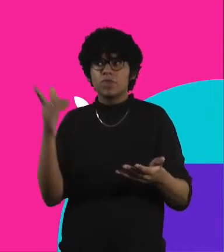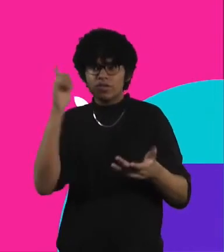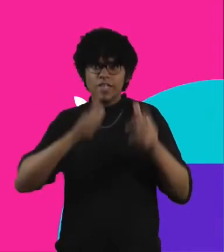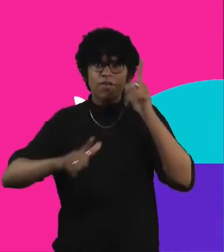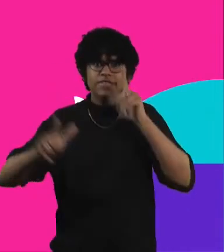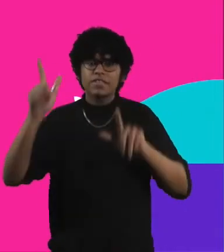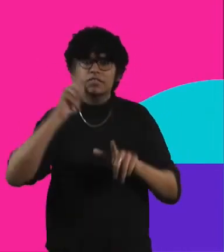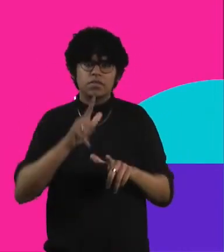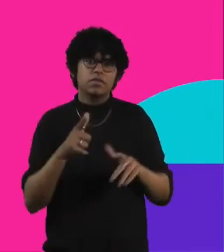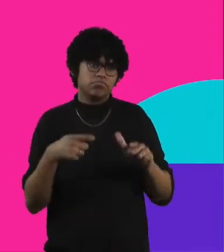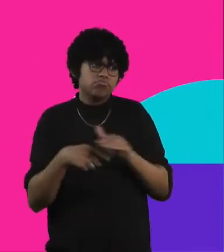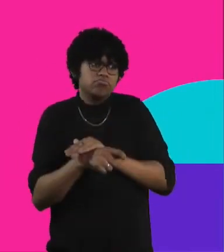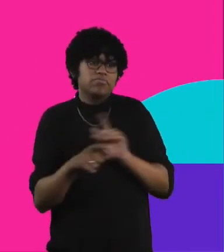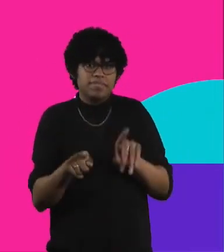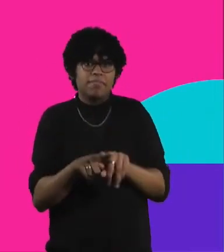financiadores, enfim.